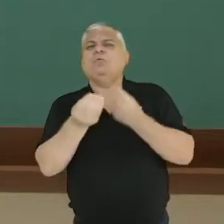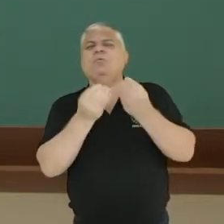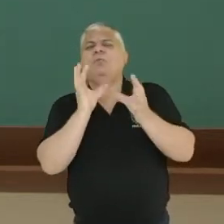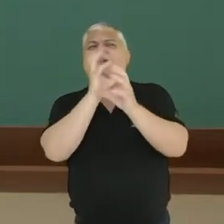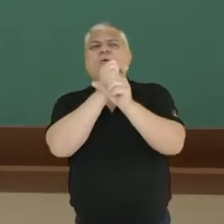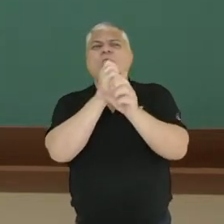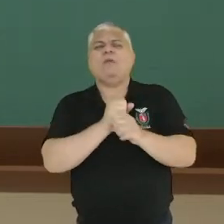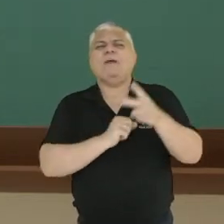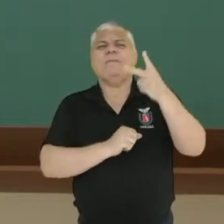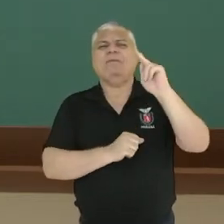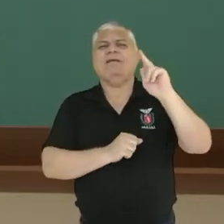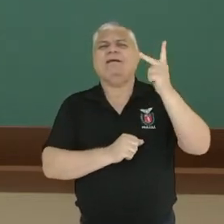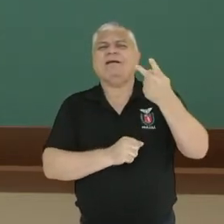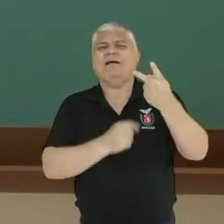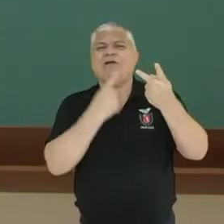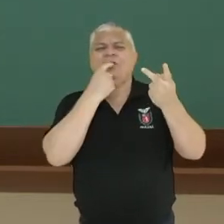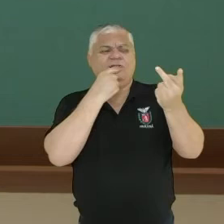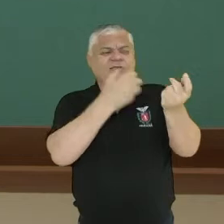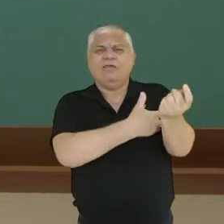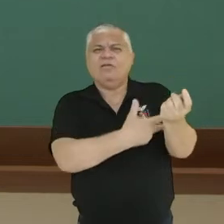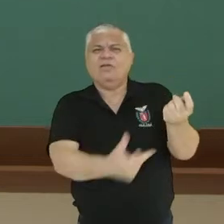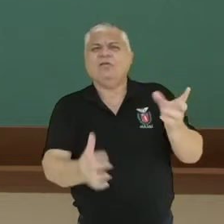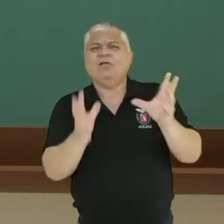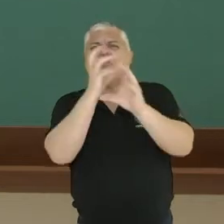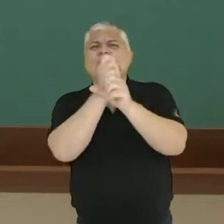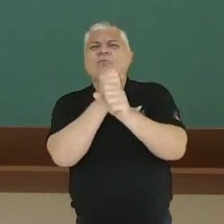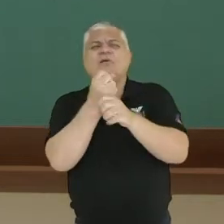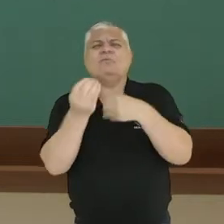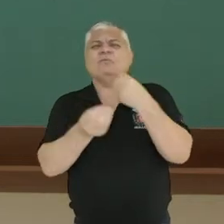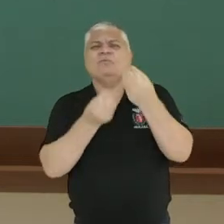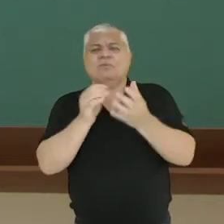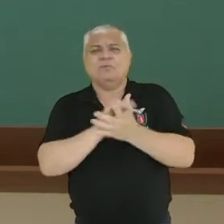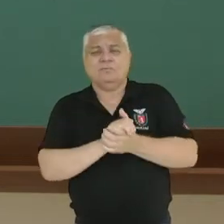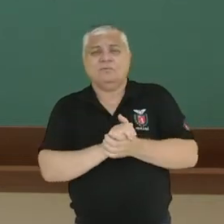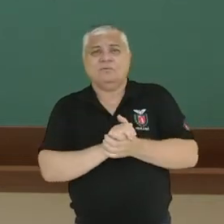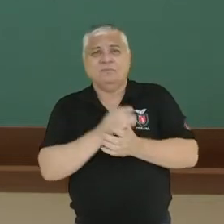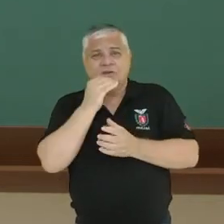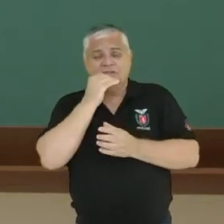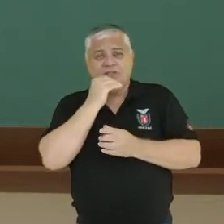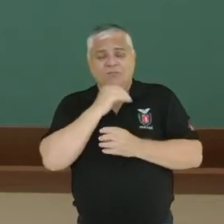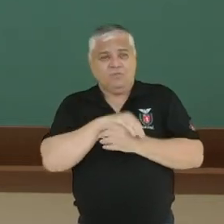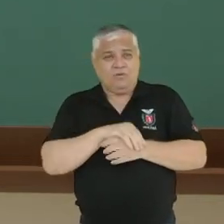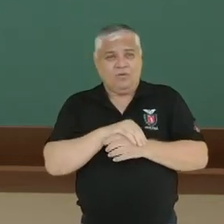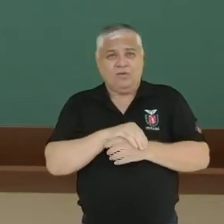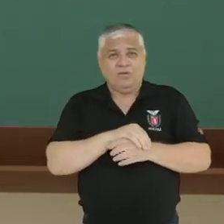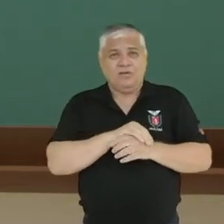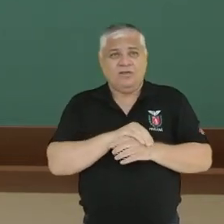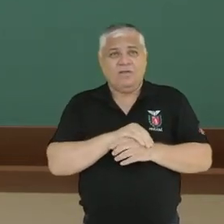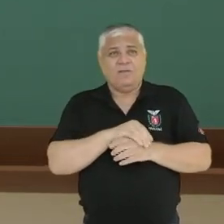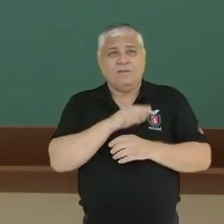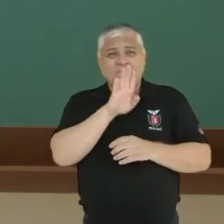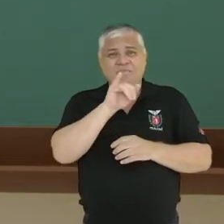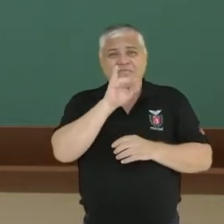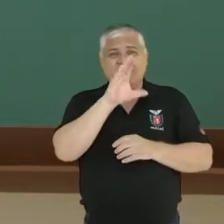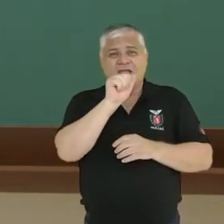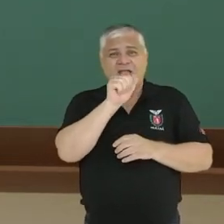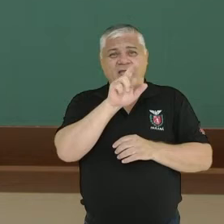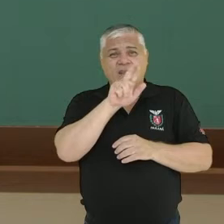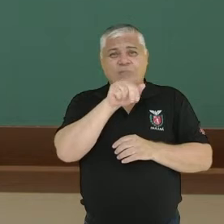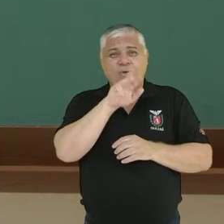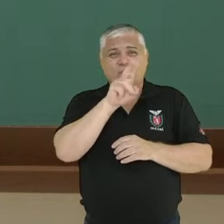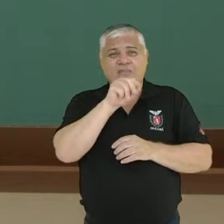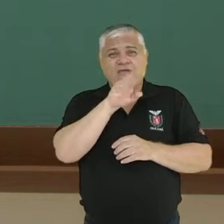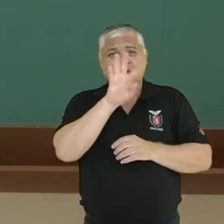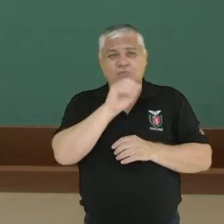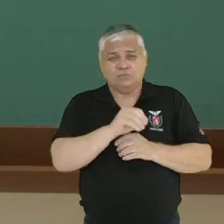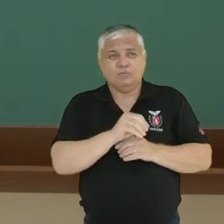Calcule o pH do sangue de uma pessoa cuja concentração de bicarbonato é de 25 milimol por